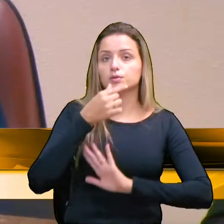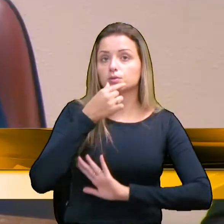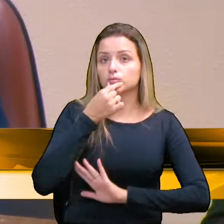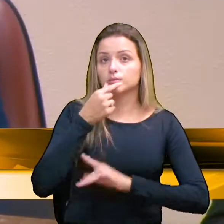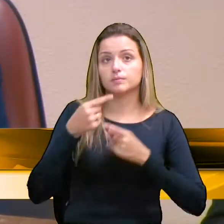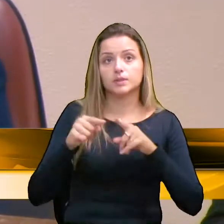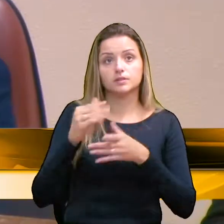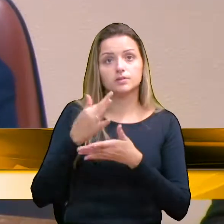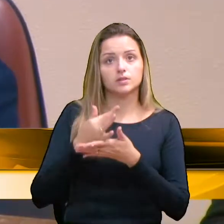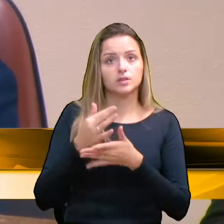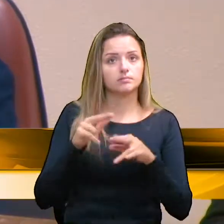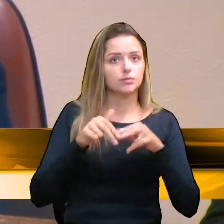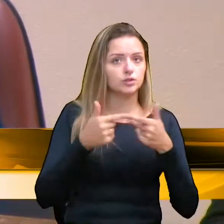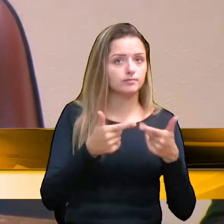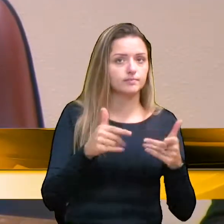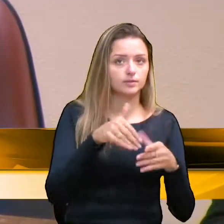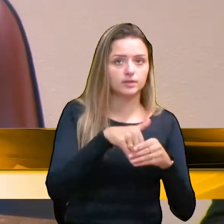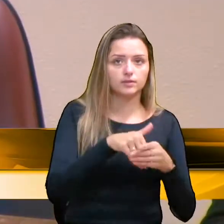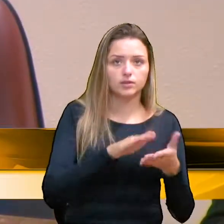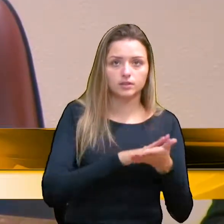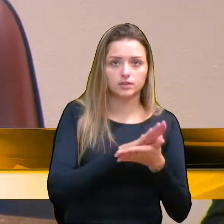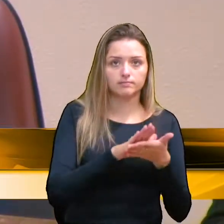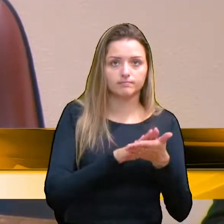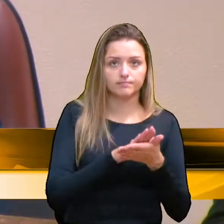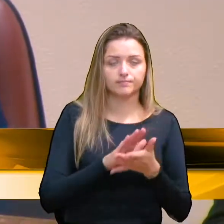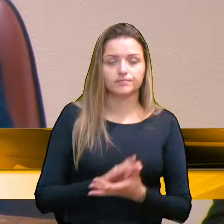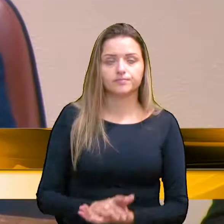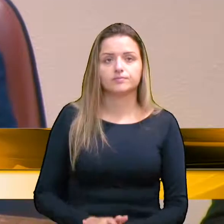está ausente e fica prejudicado.